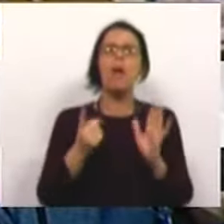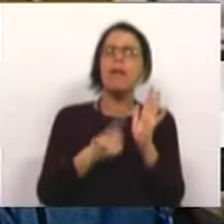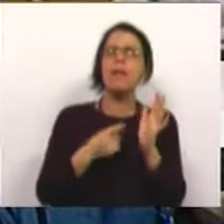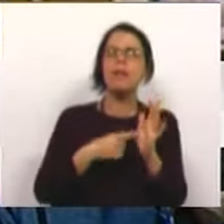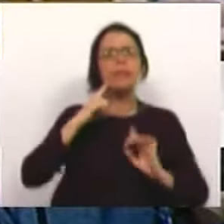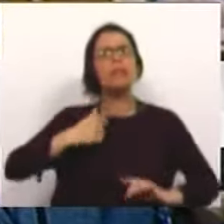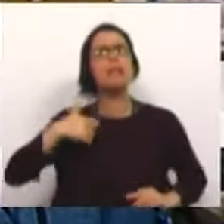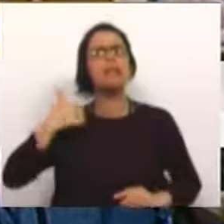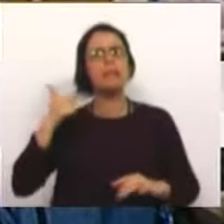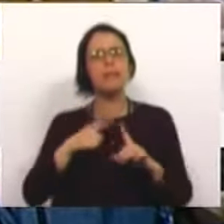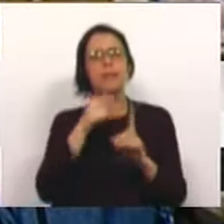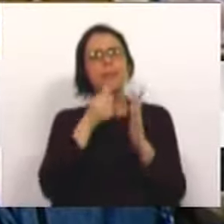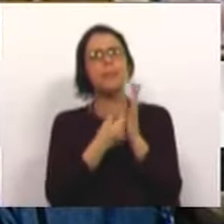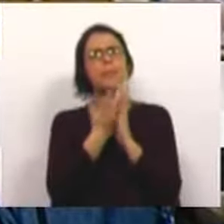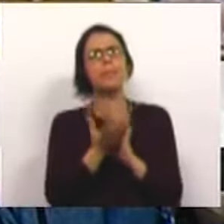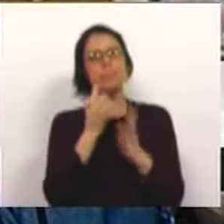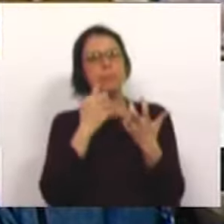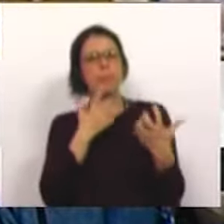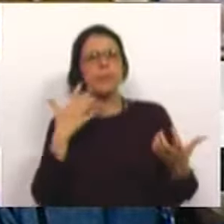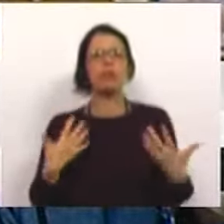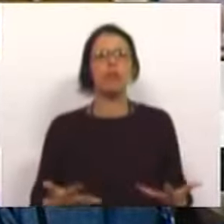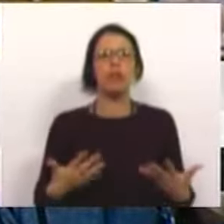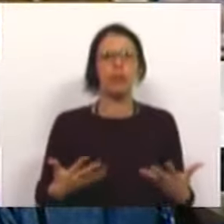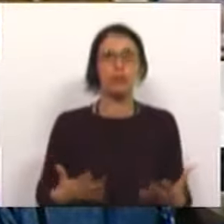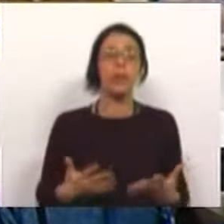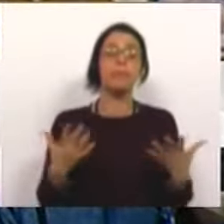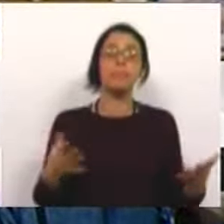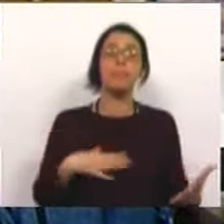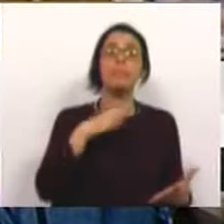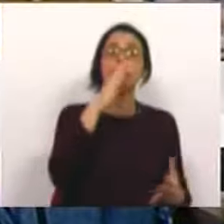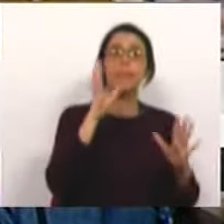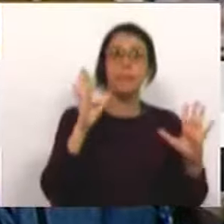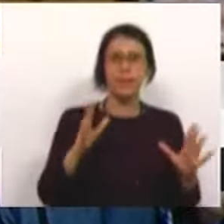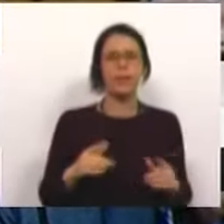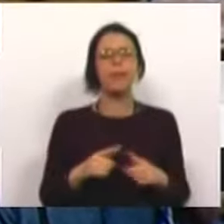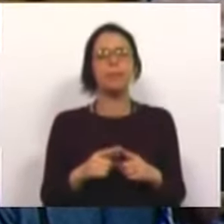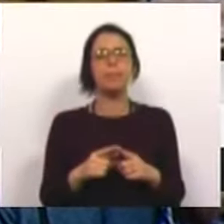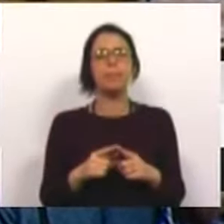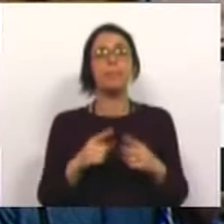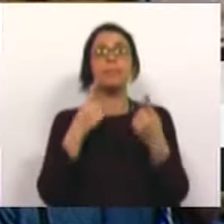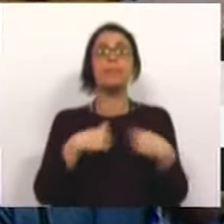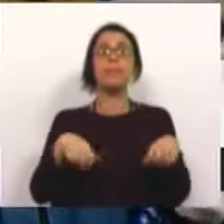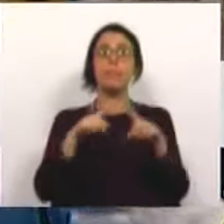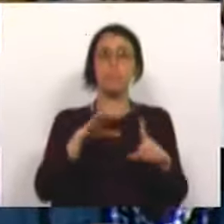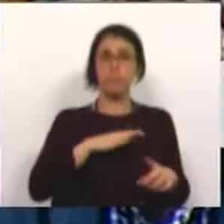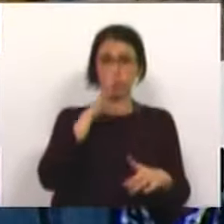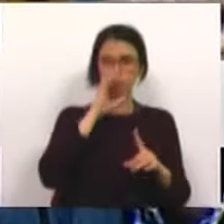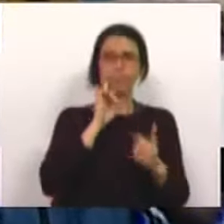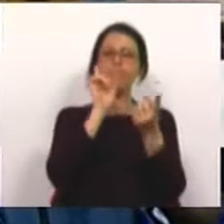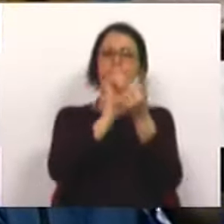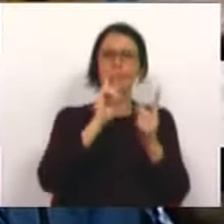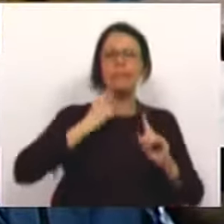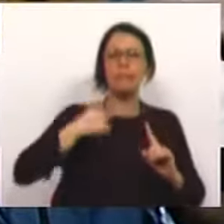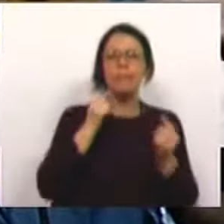necessidade imperiosa das medidas mais imediatas e, por isso, dizer que não só a audição do Sr. Ministro é fundamental